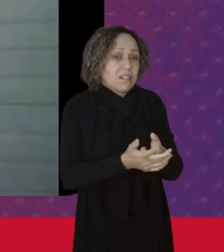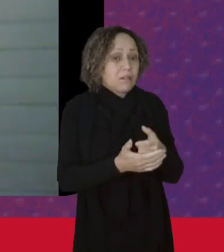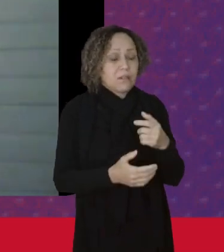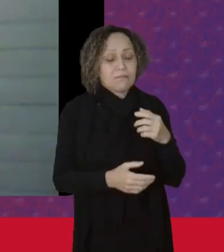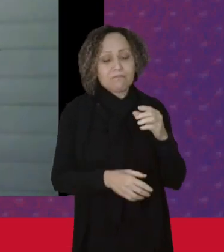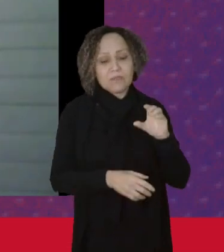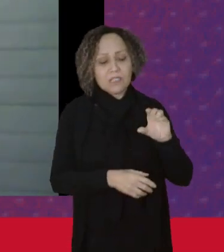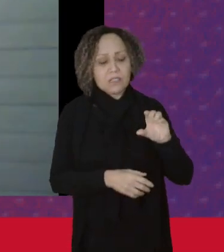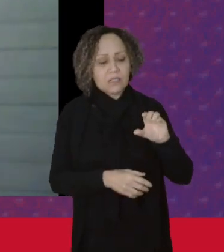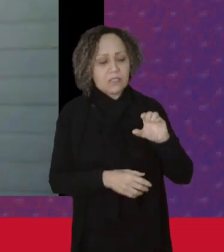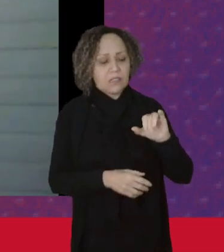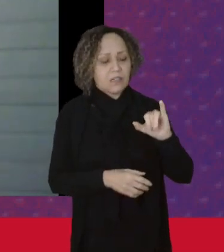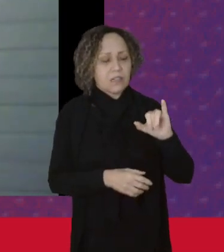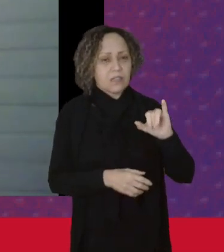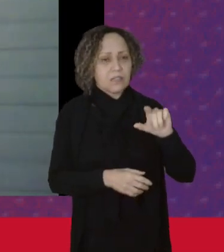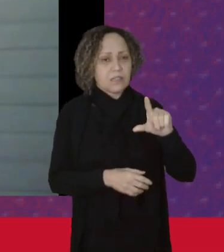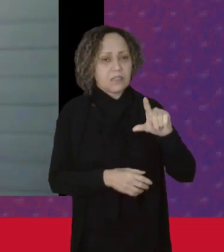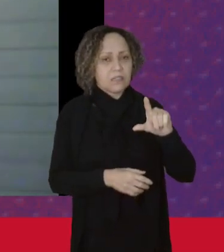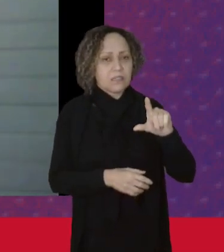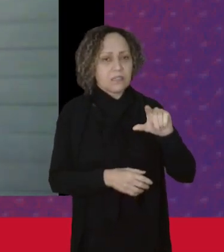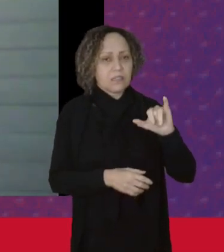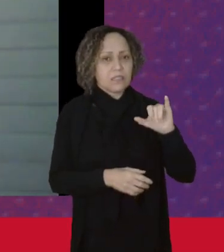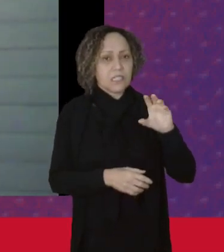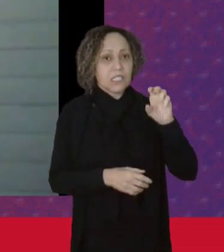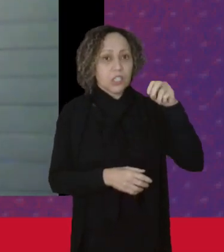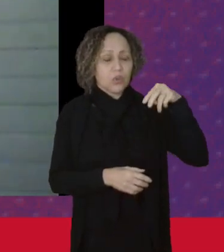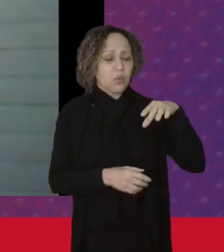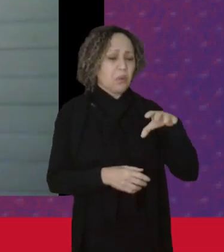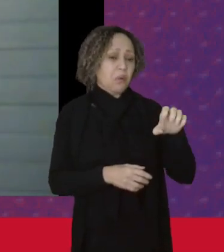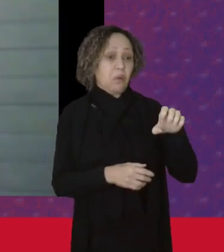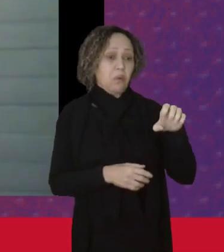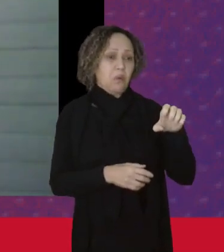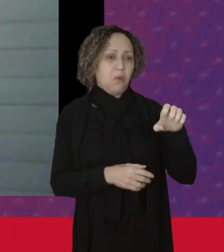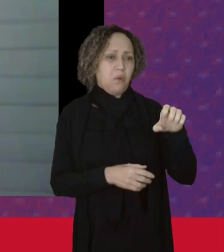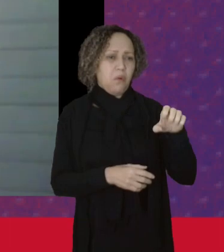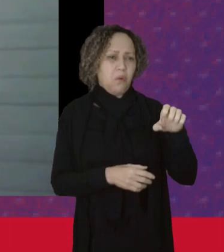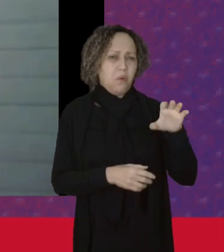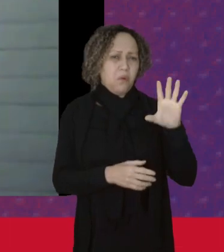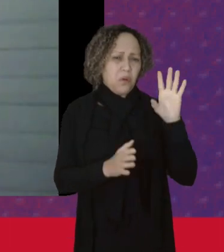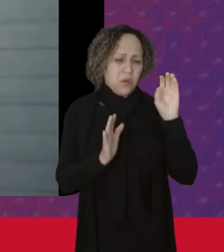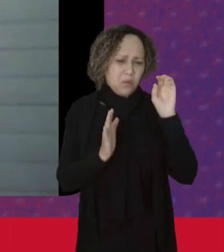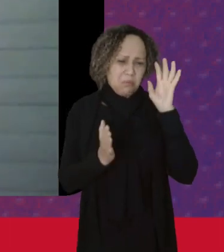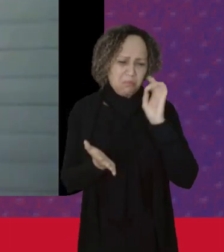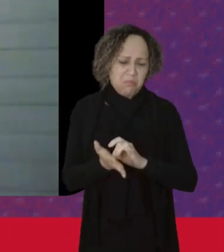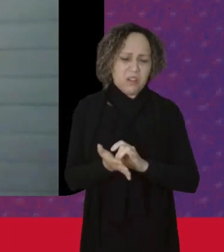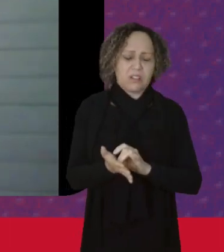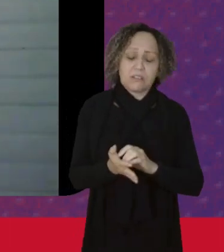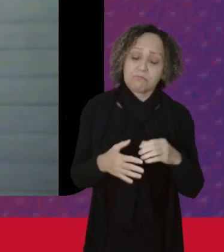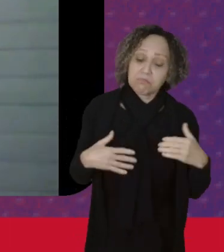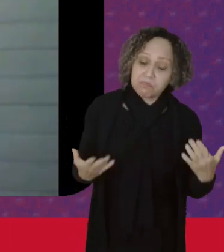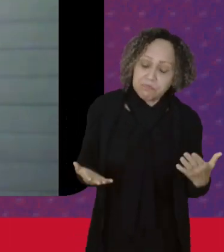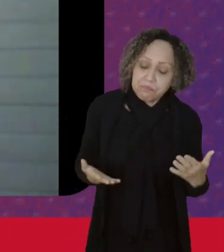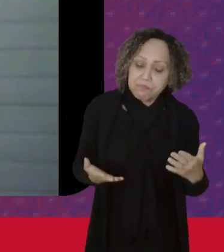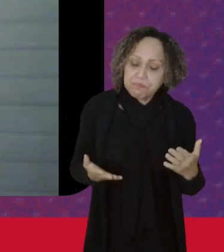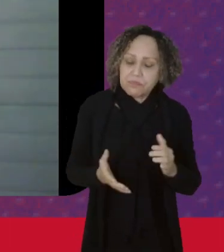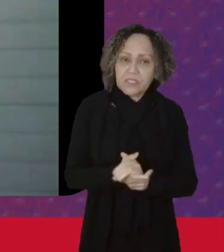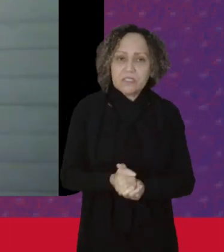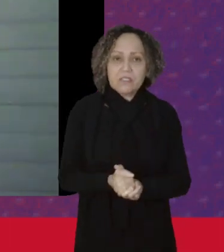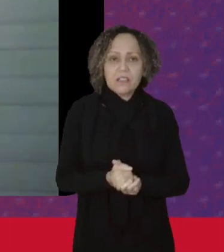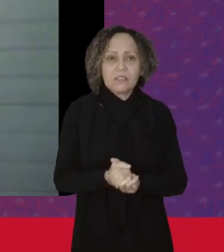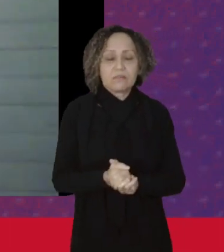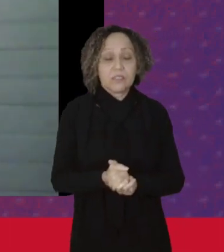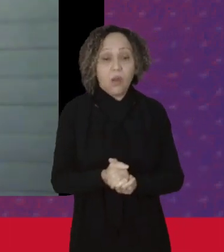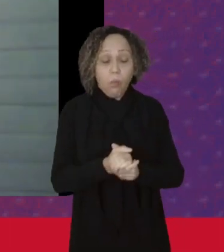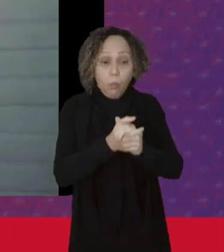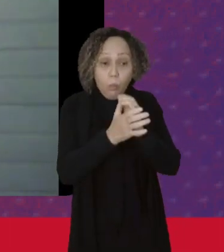acesso ao processo transexualizador, às cirurgias do processo transexualizador, que infelizmente a